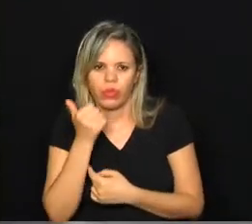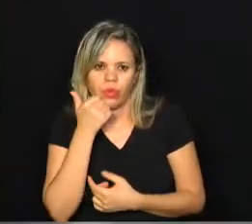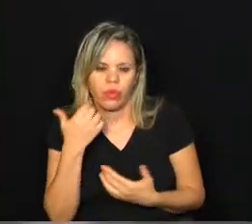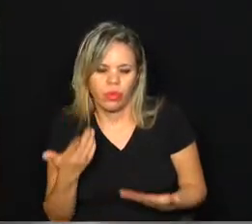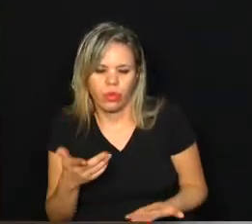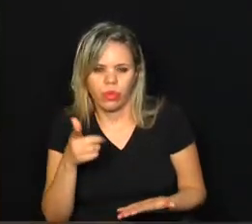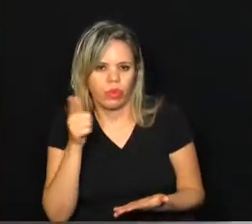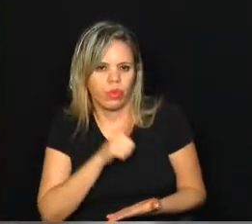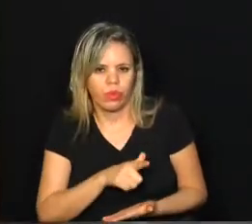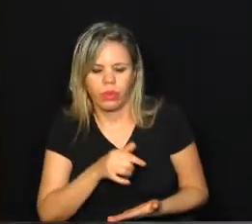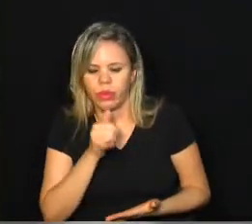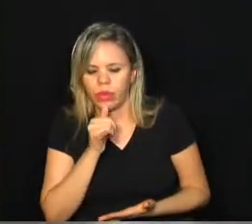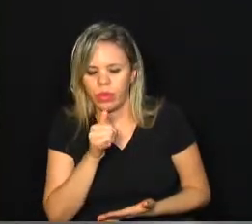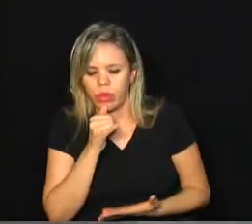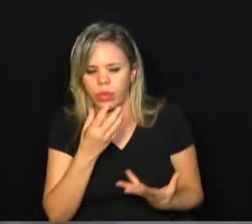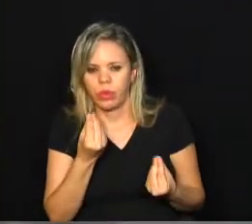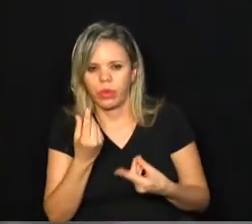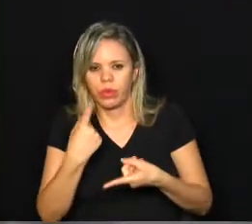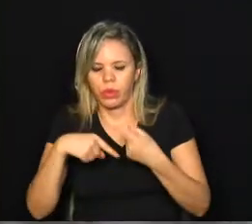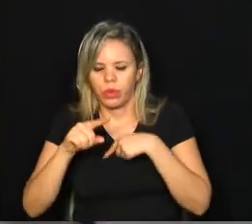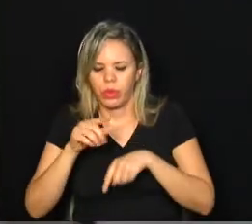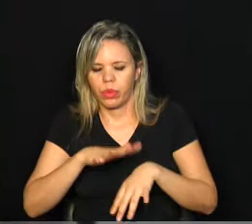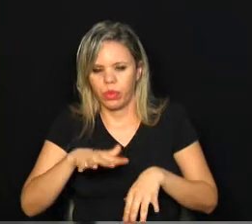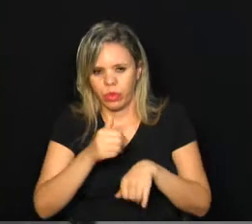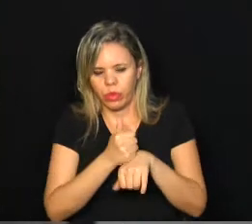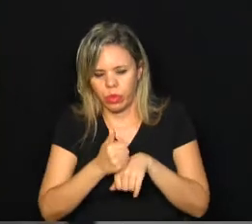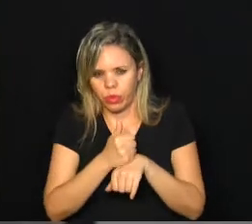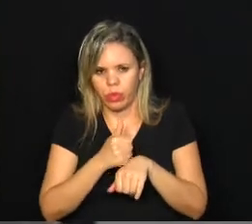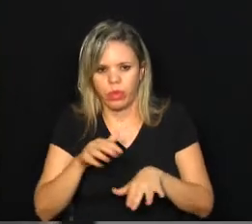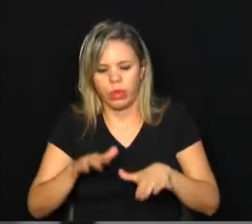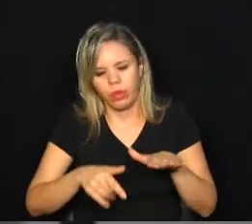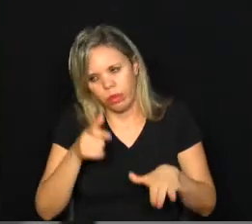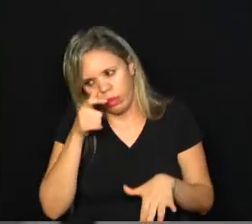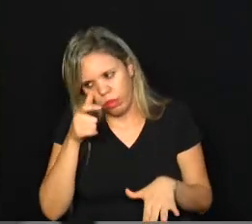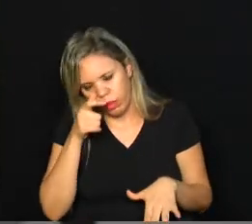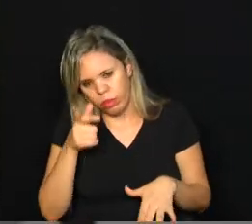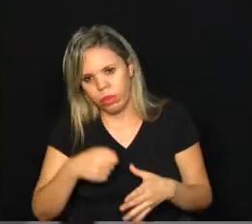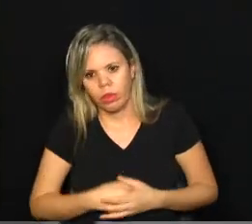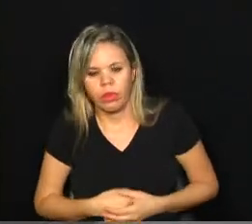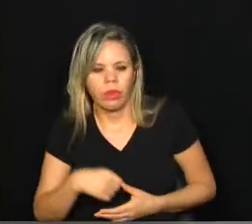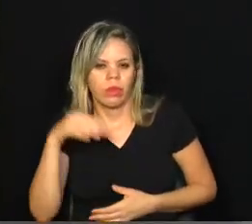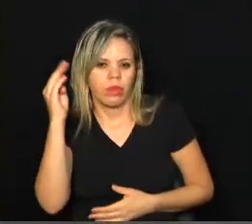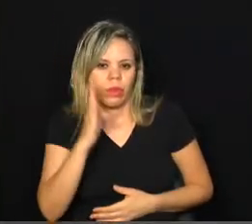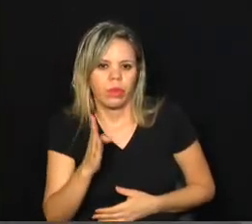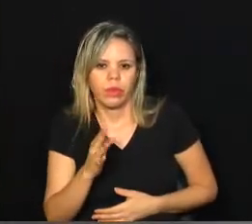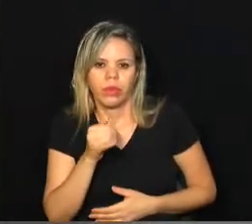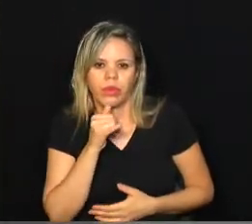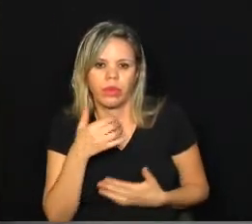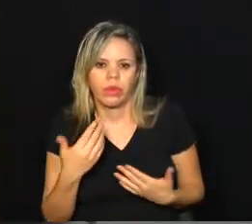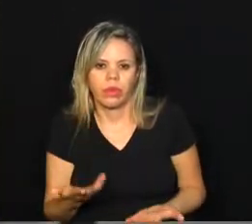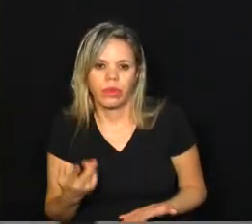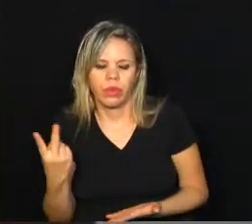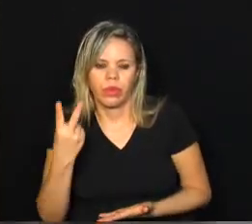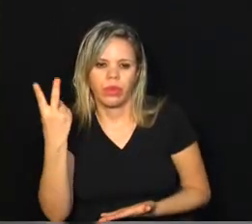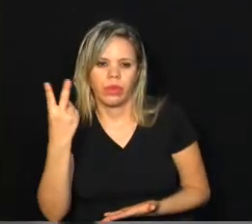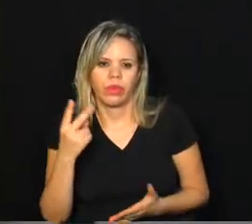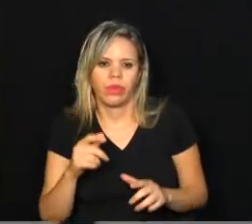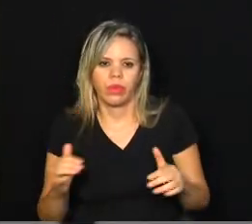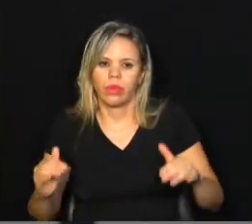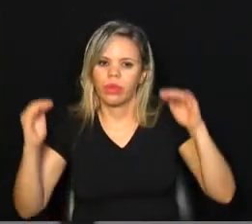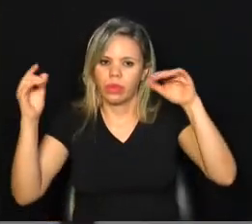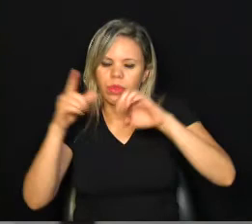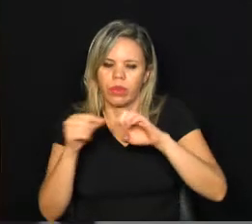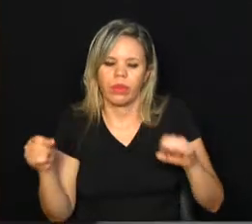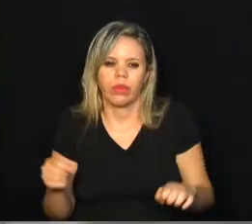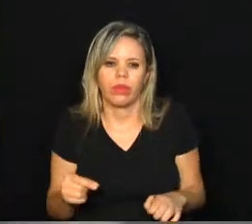pode conseguir muito sucesso em muitas áreas, e às vezes a gente vê no Brasil o valor tremendo de grandes empreendedores